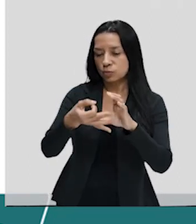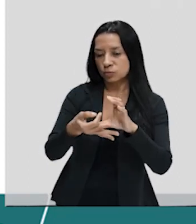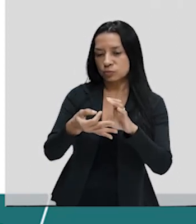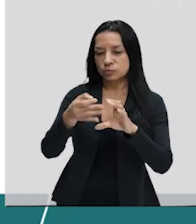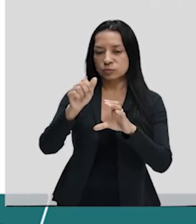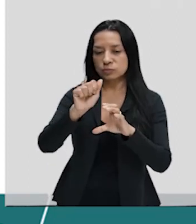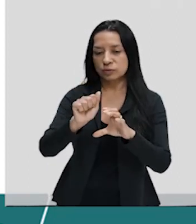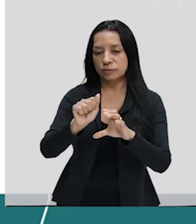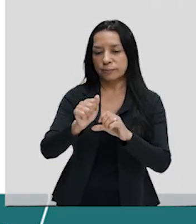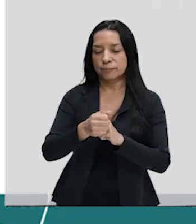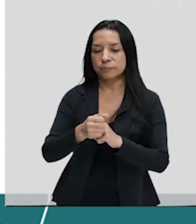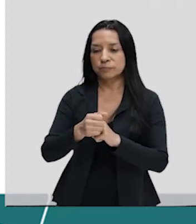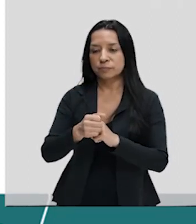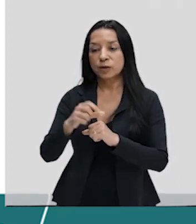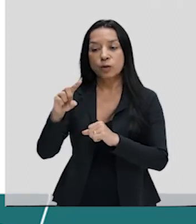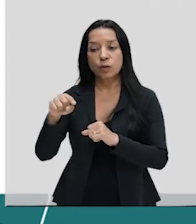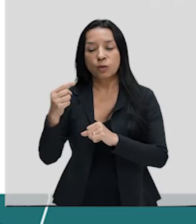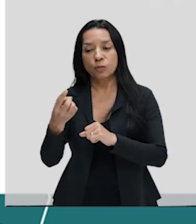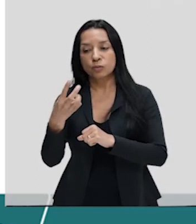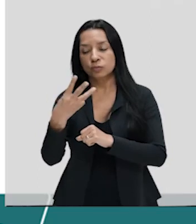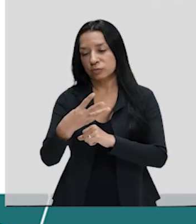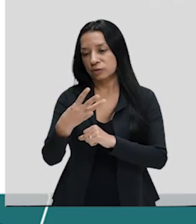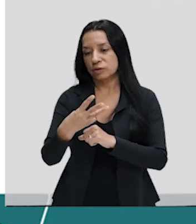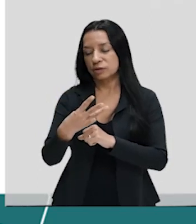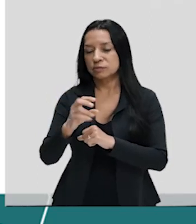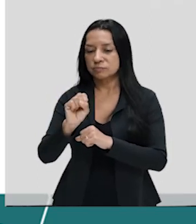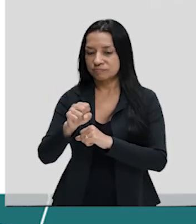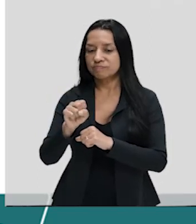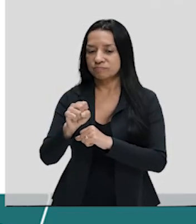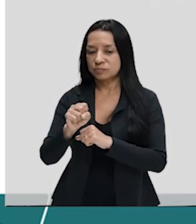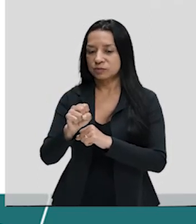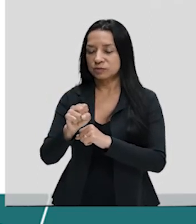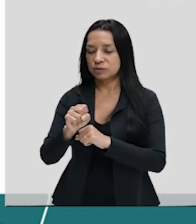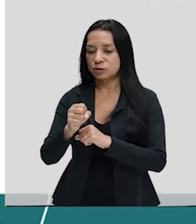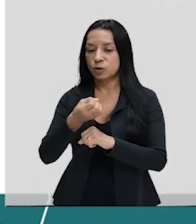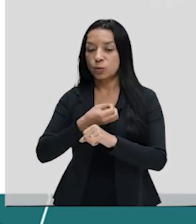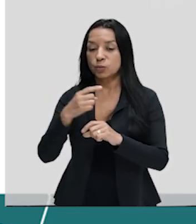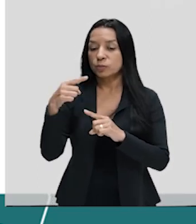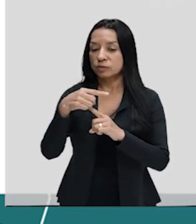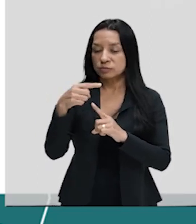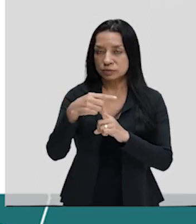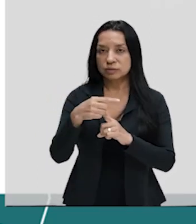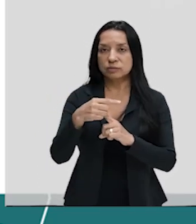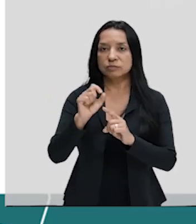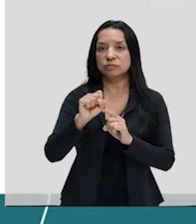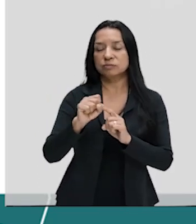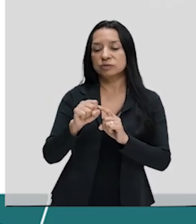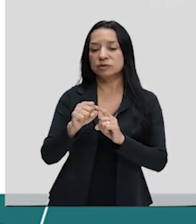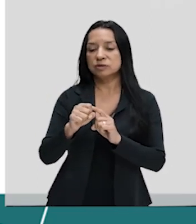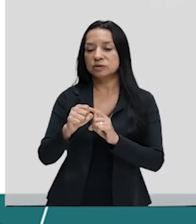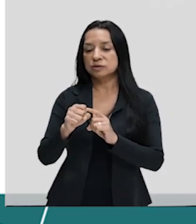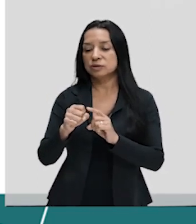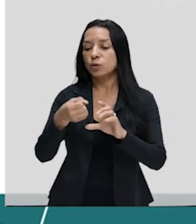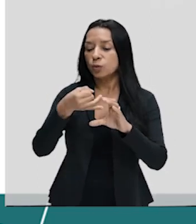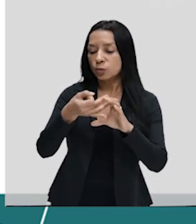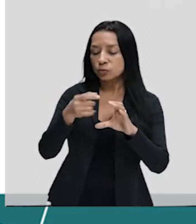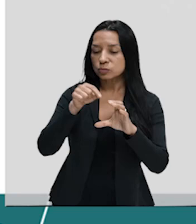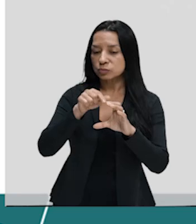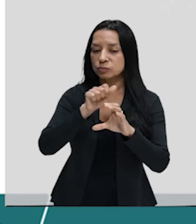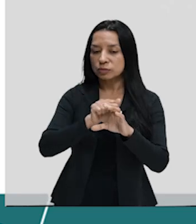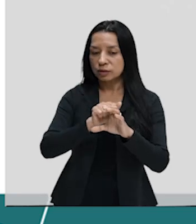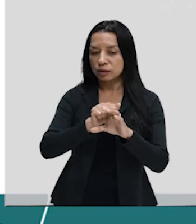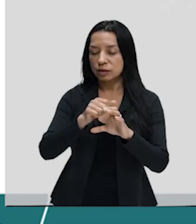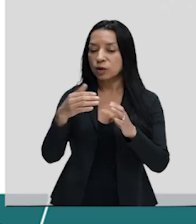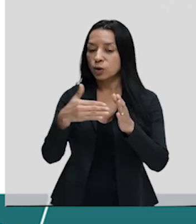Próximo é o 3. O 3, tranquilo, um número inteiro, então, naturalmente, ele vai estar lá dentro desse conjunto A. E o